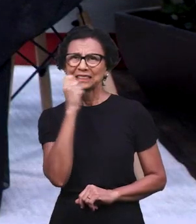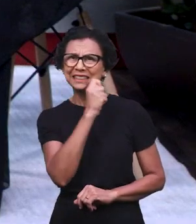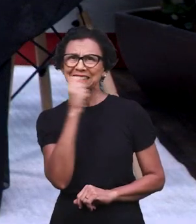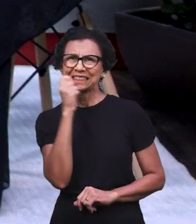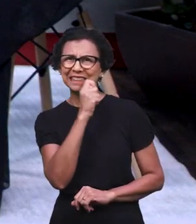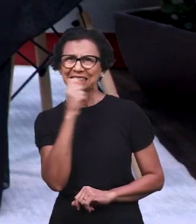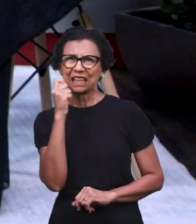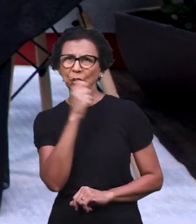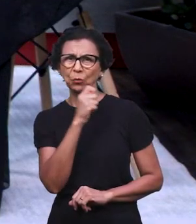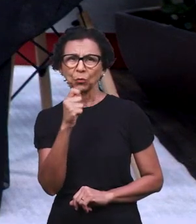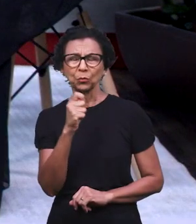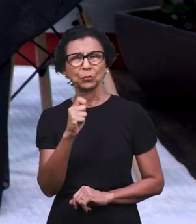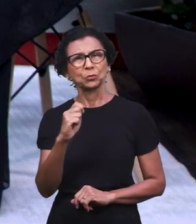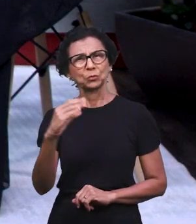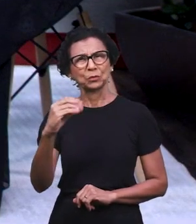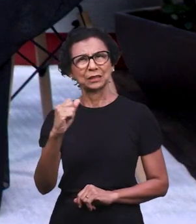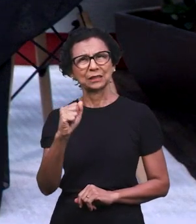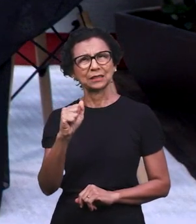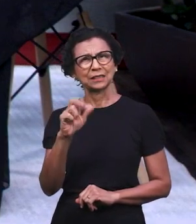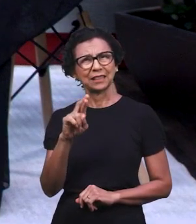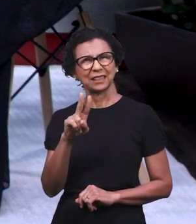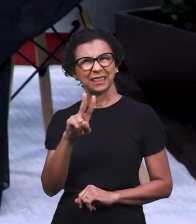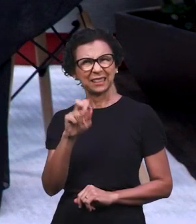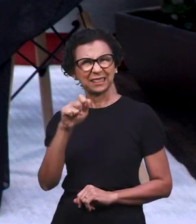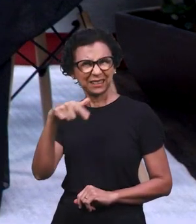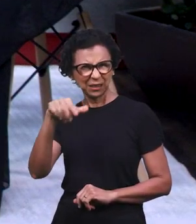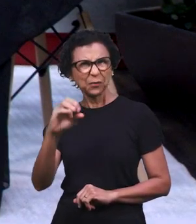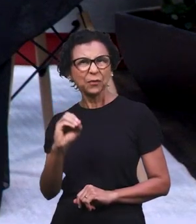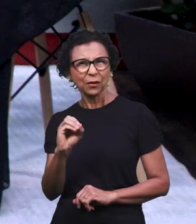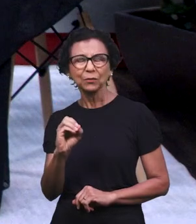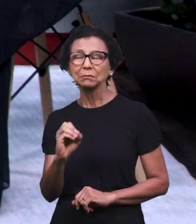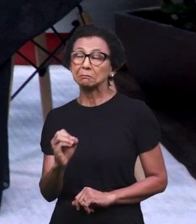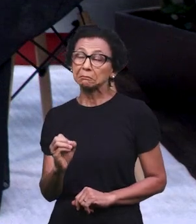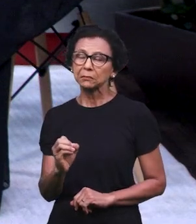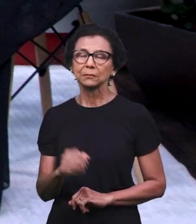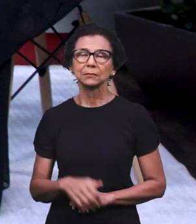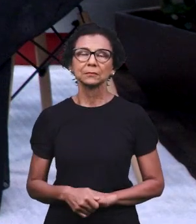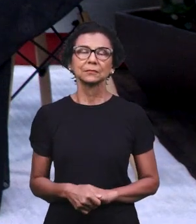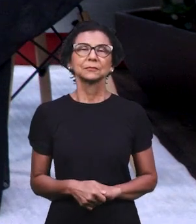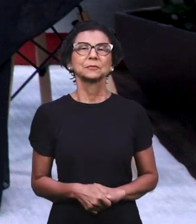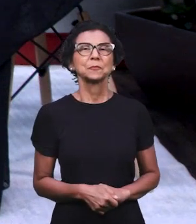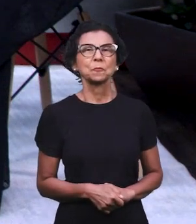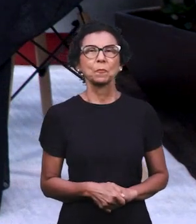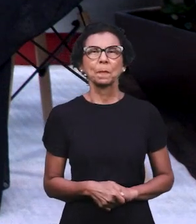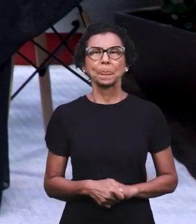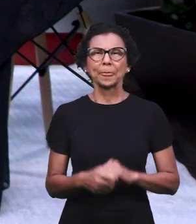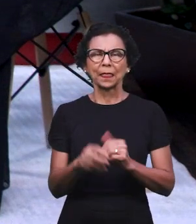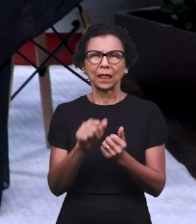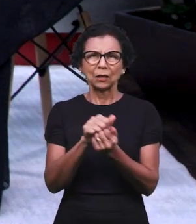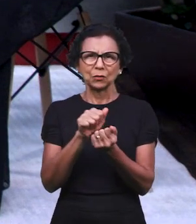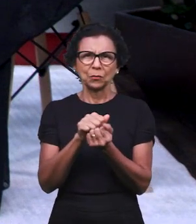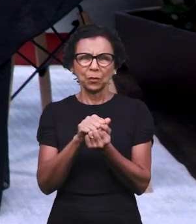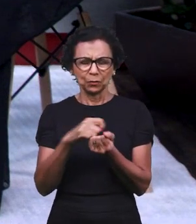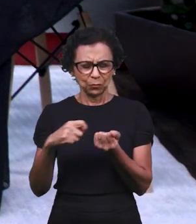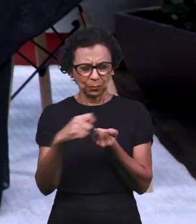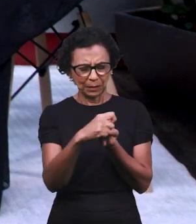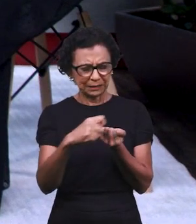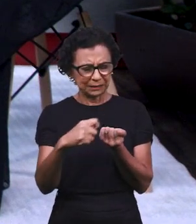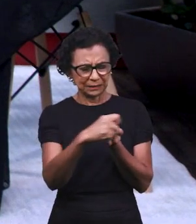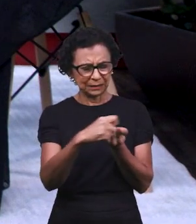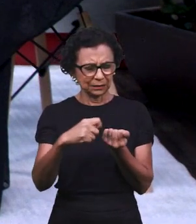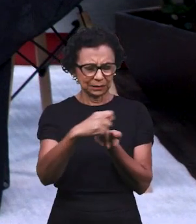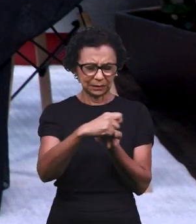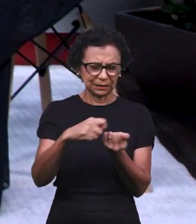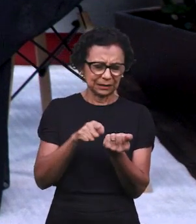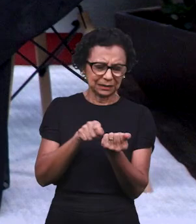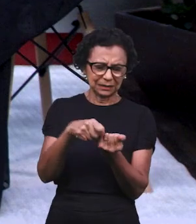vai... Imagina só, a gente tem a superfície do dente, quanto mais eu vou usando o carvão, que é algo abrasivo, vai